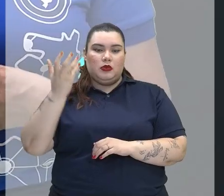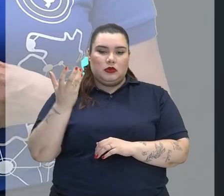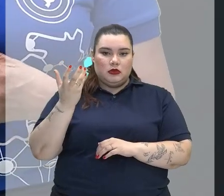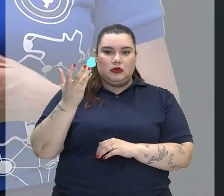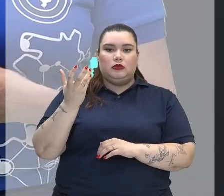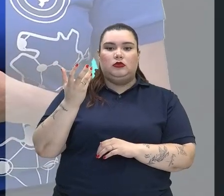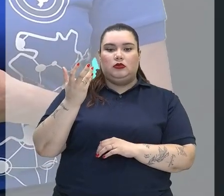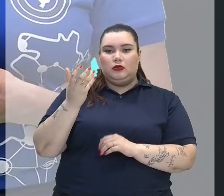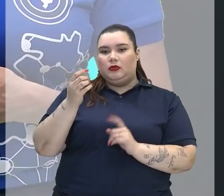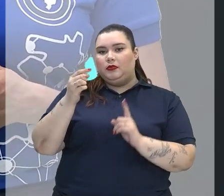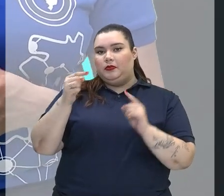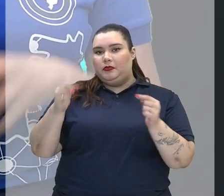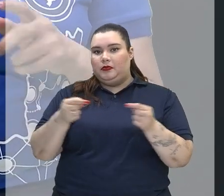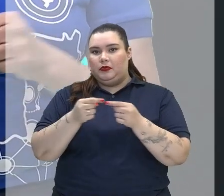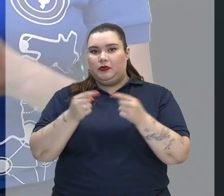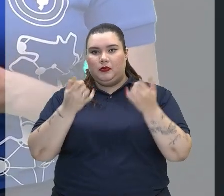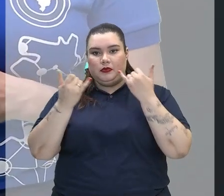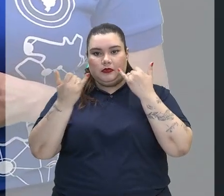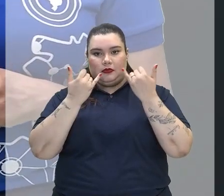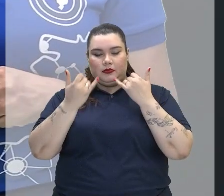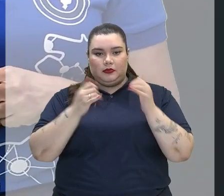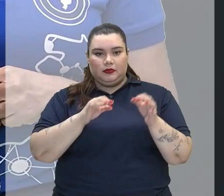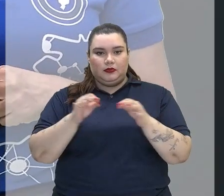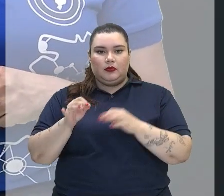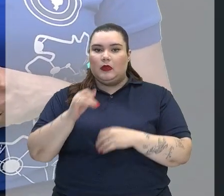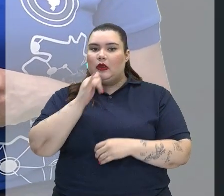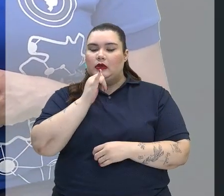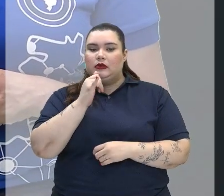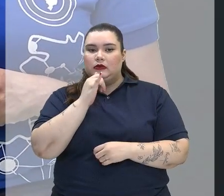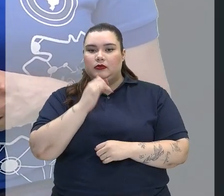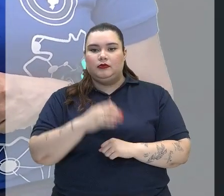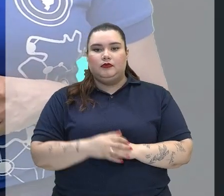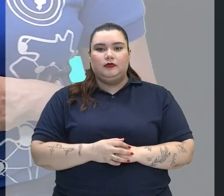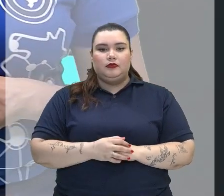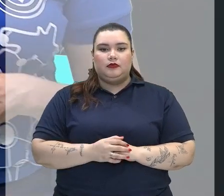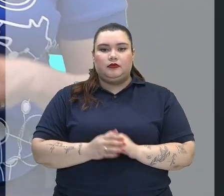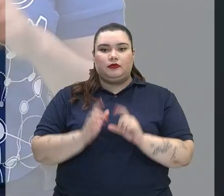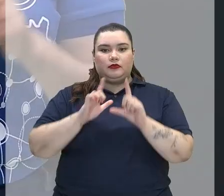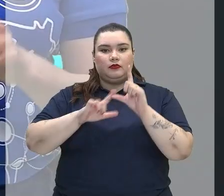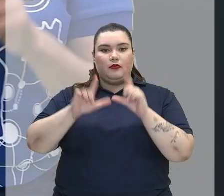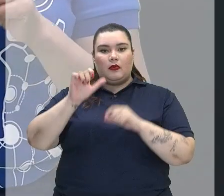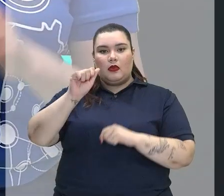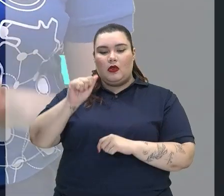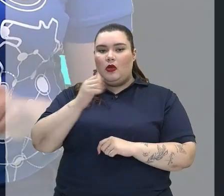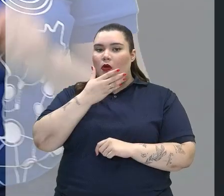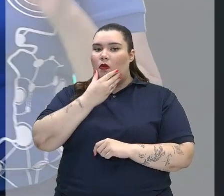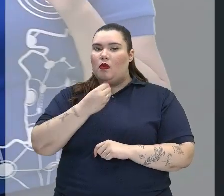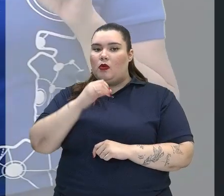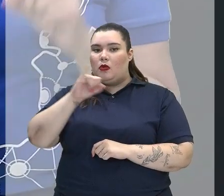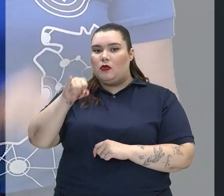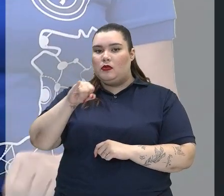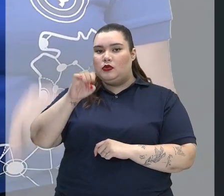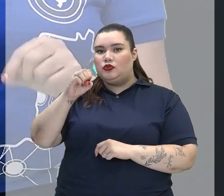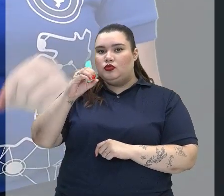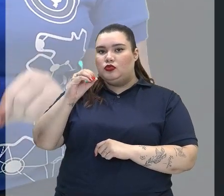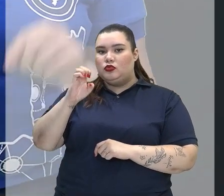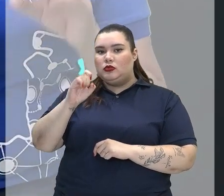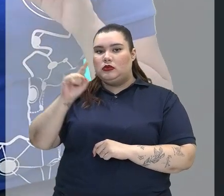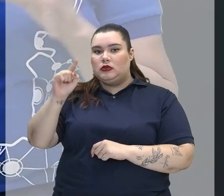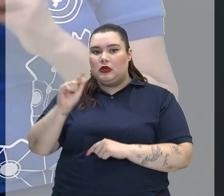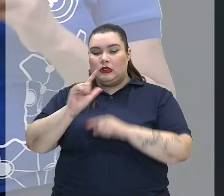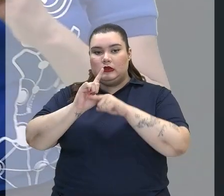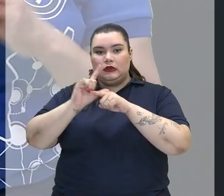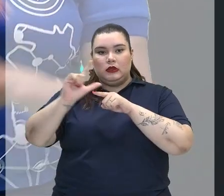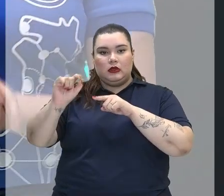extrair determinada informação. Vamos para o exemplo. Seu José saiu cedo com